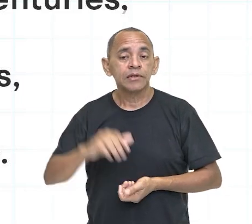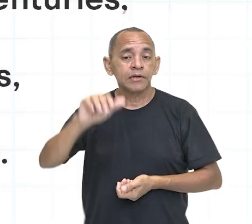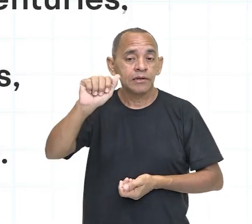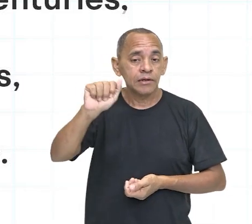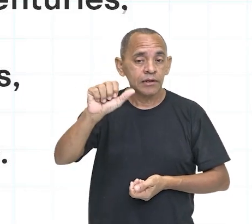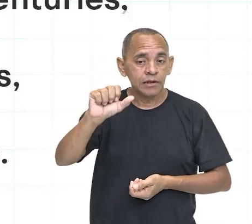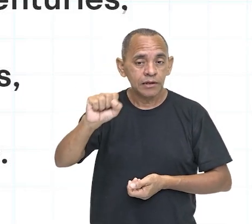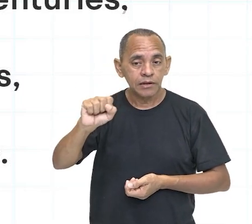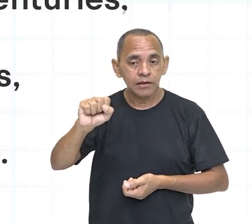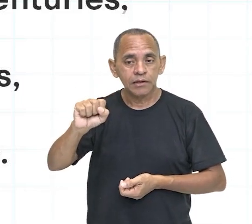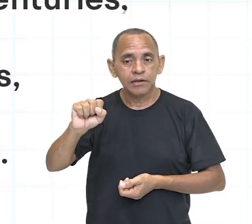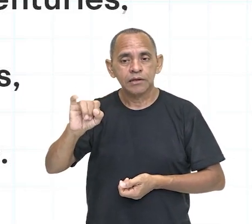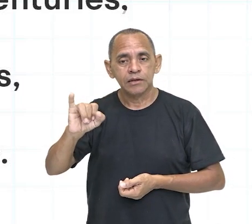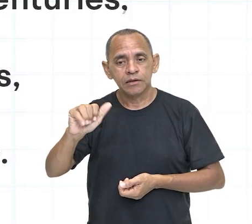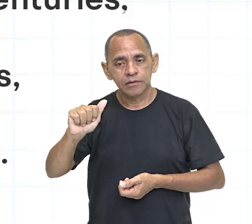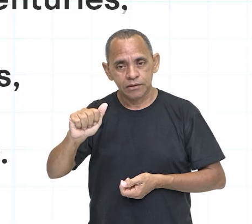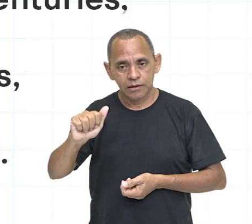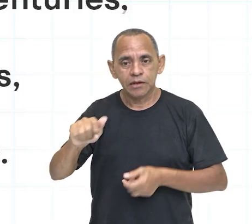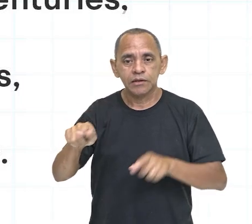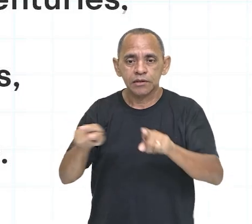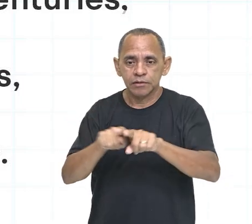tem outra já aqui pertinho, né?